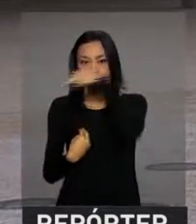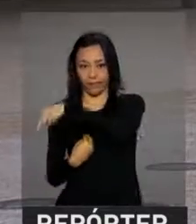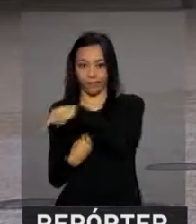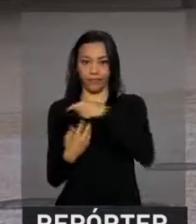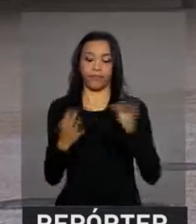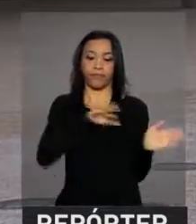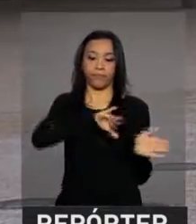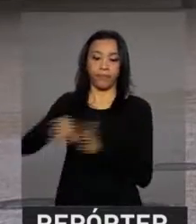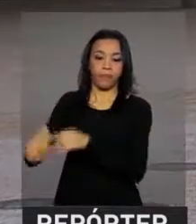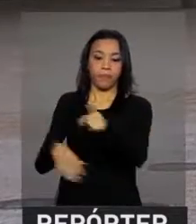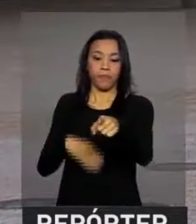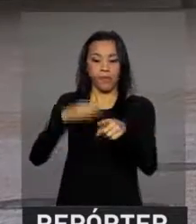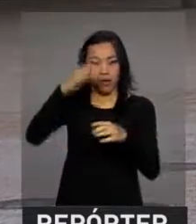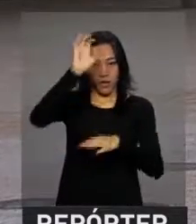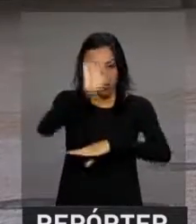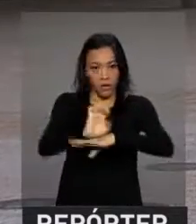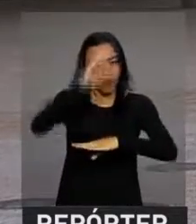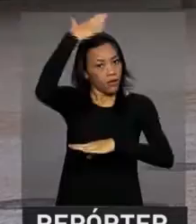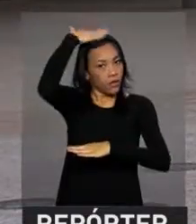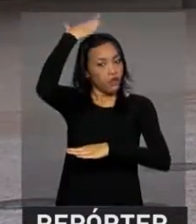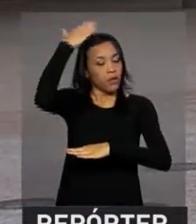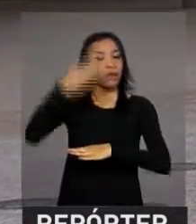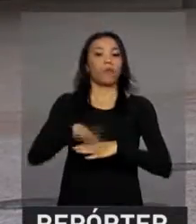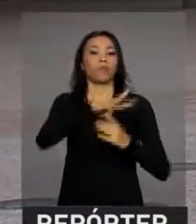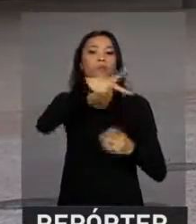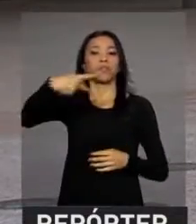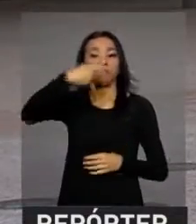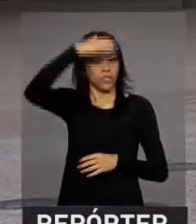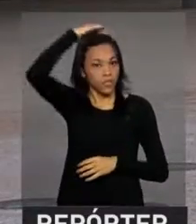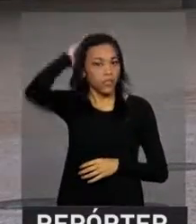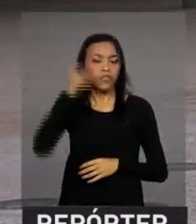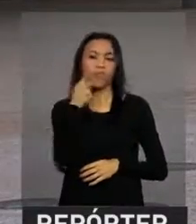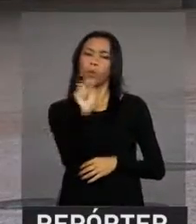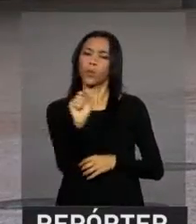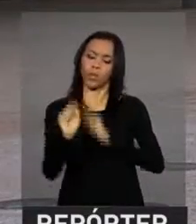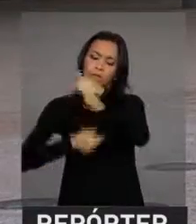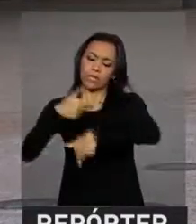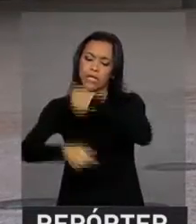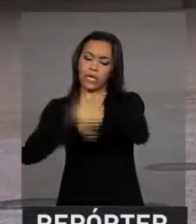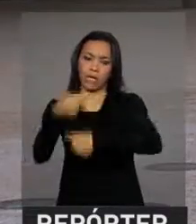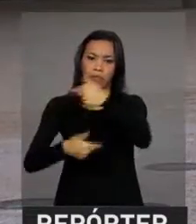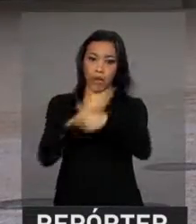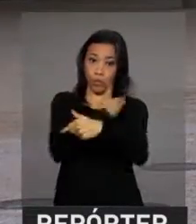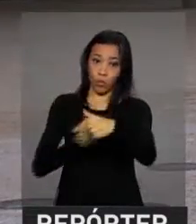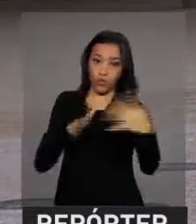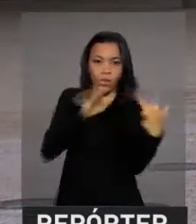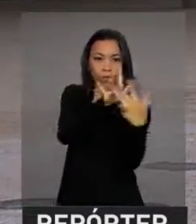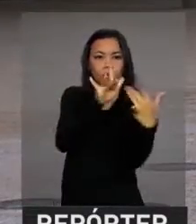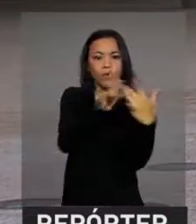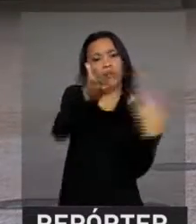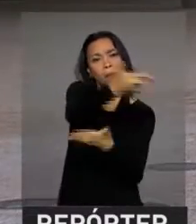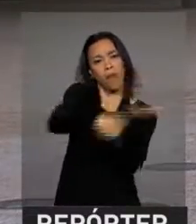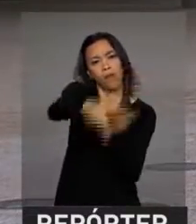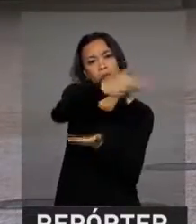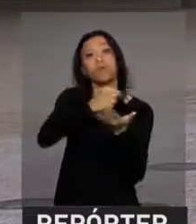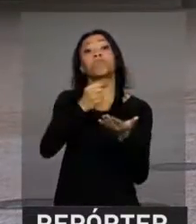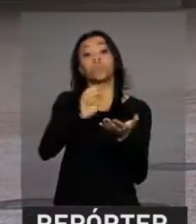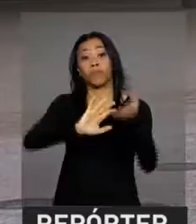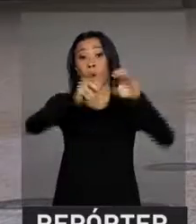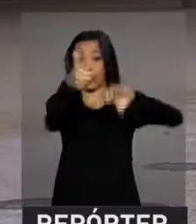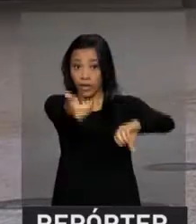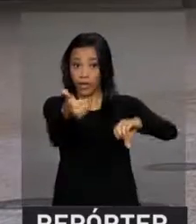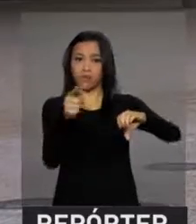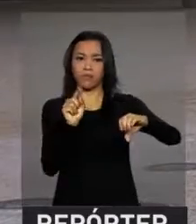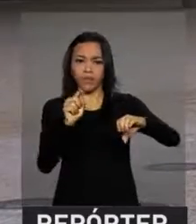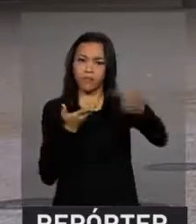Ainda no Paraná, Michel Temer falou sobre o trabalho do governo de integrar ações com o Congresso Nacional e aprovar medidas